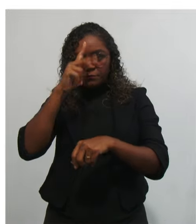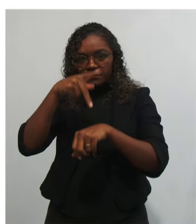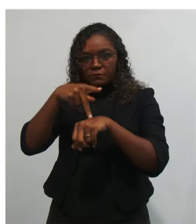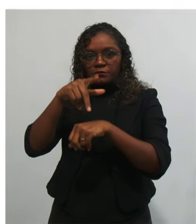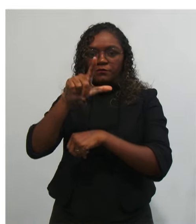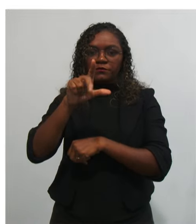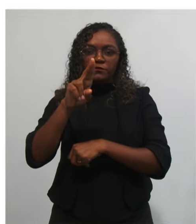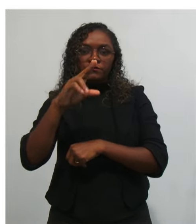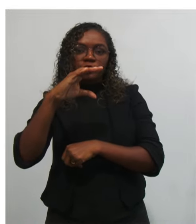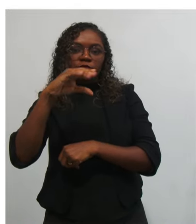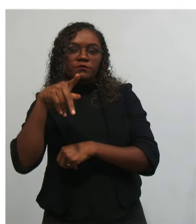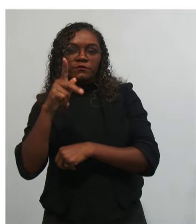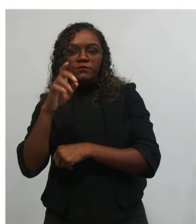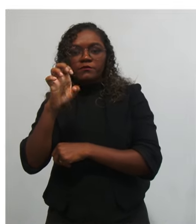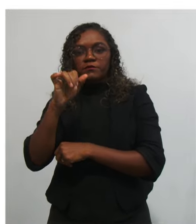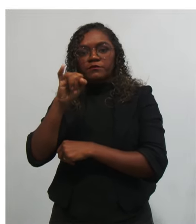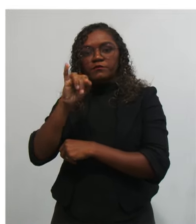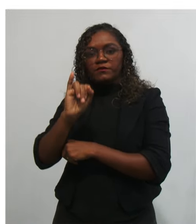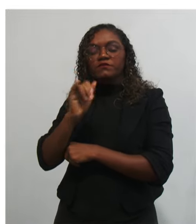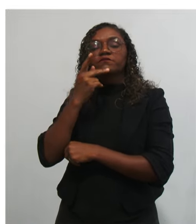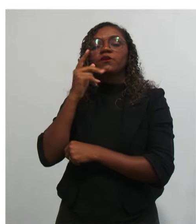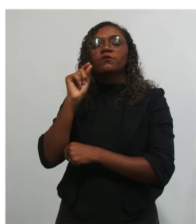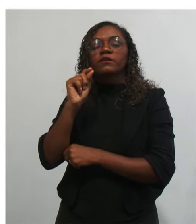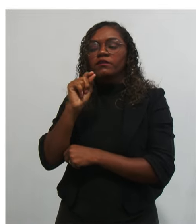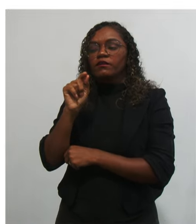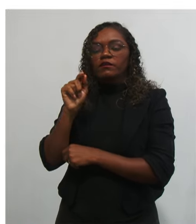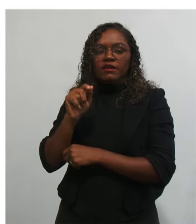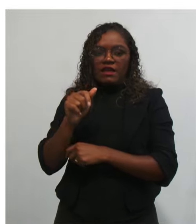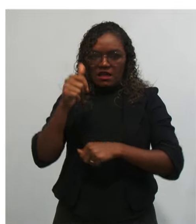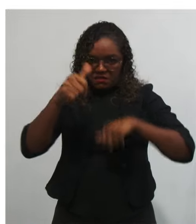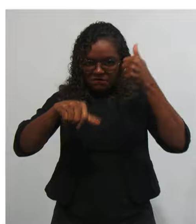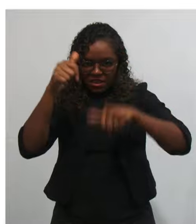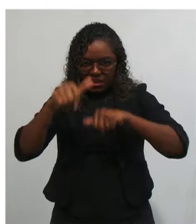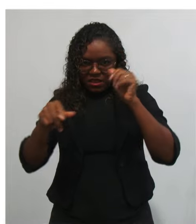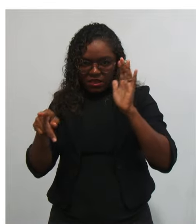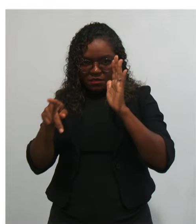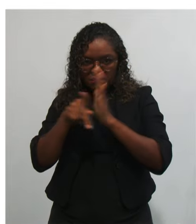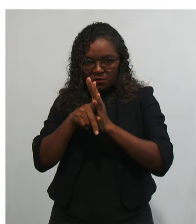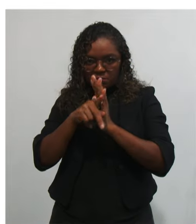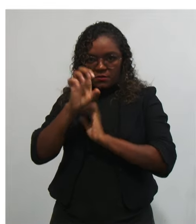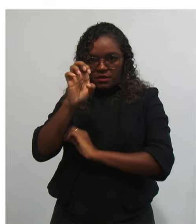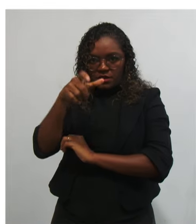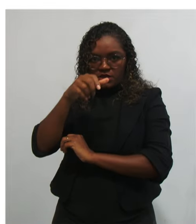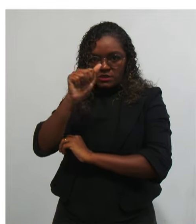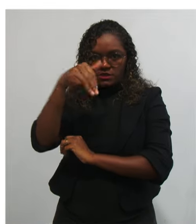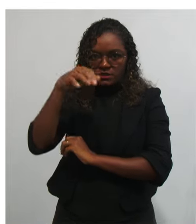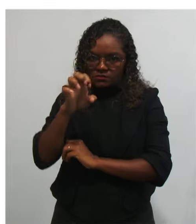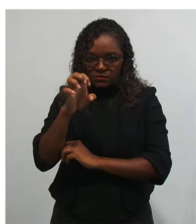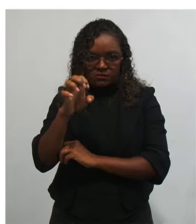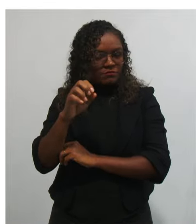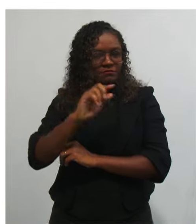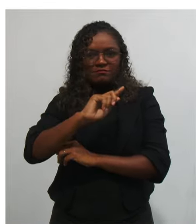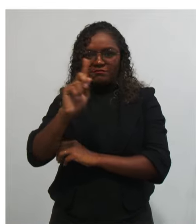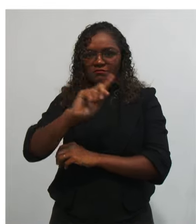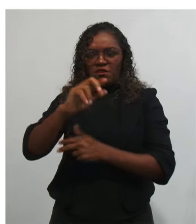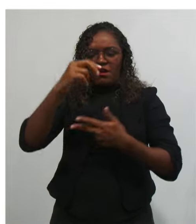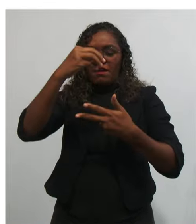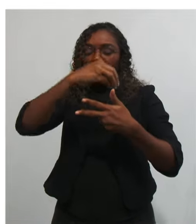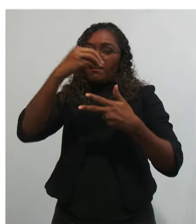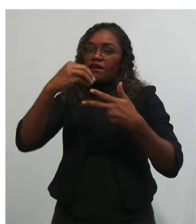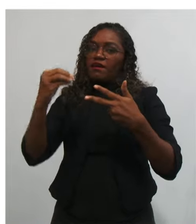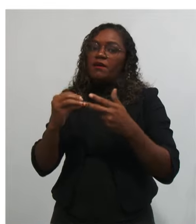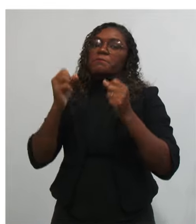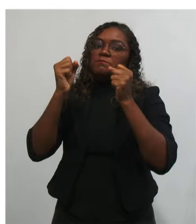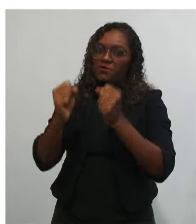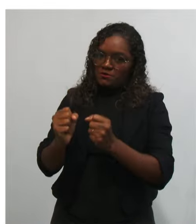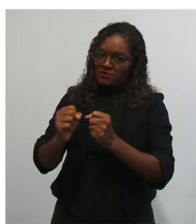de que avaliar não é examinar quem examina é o Enem eh e outros exames também e aqui